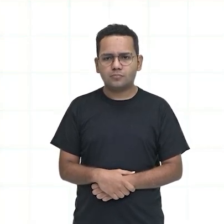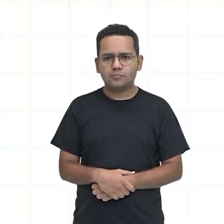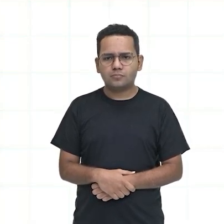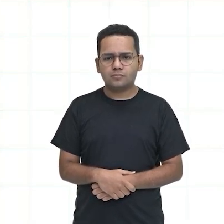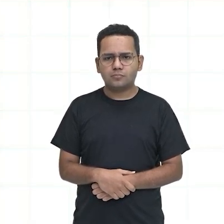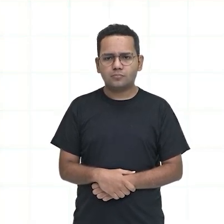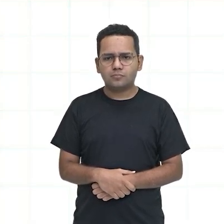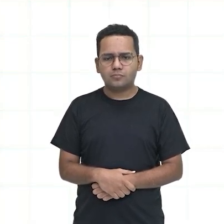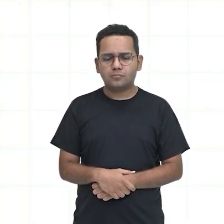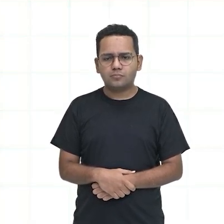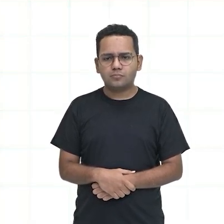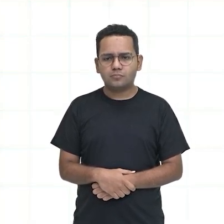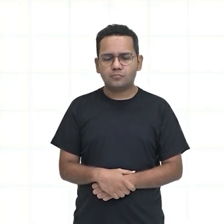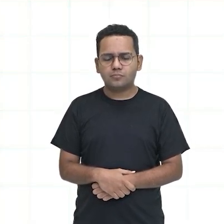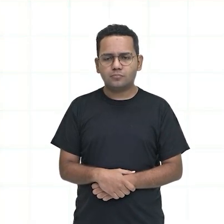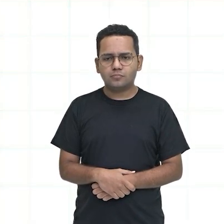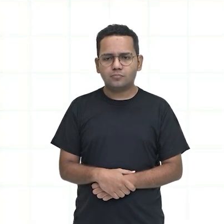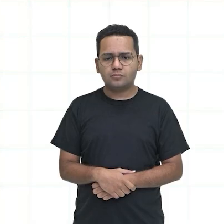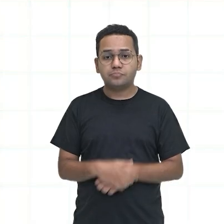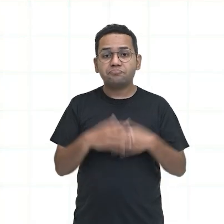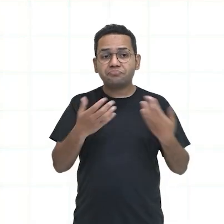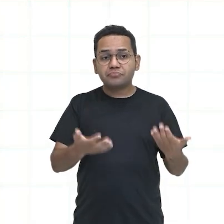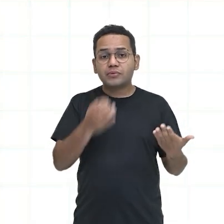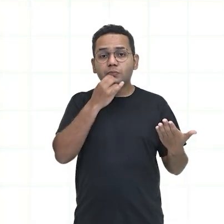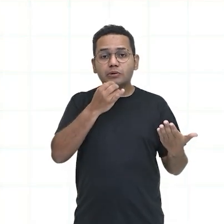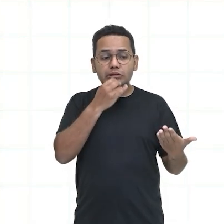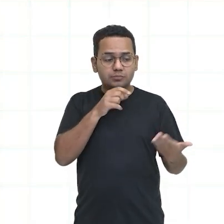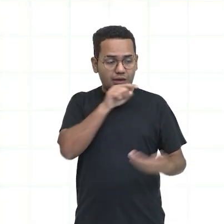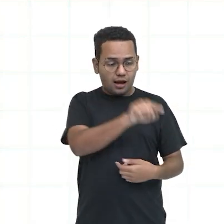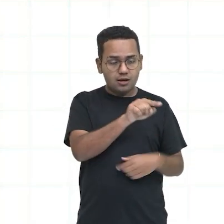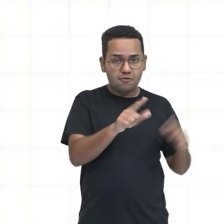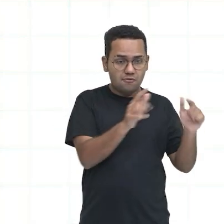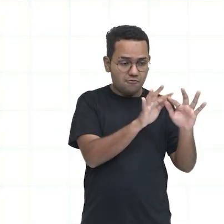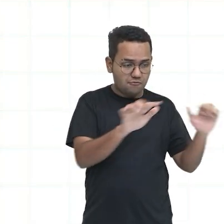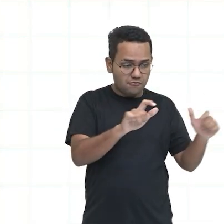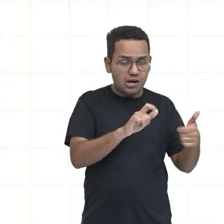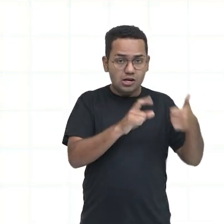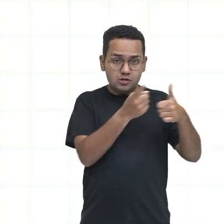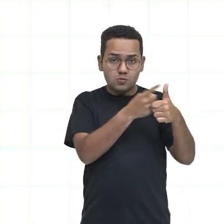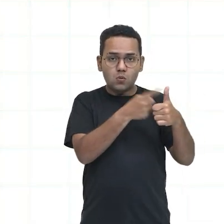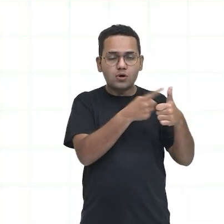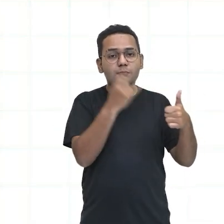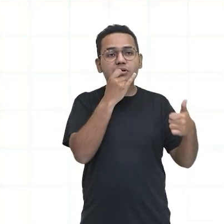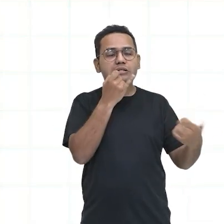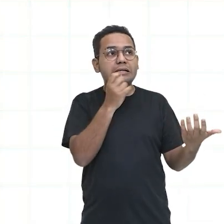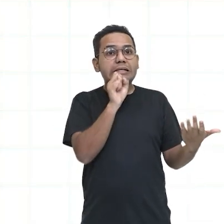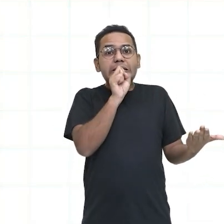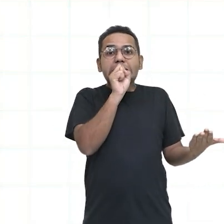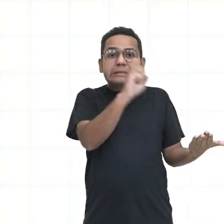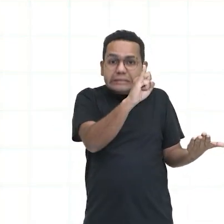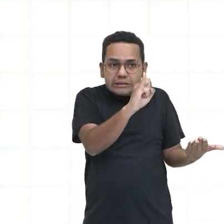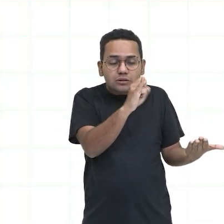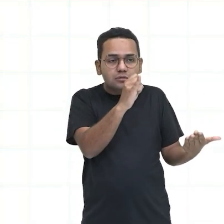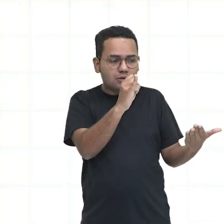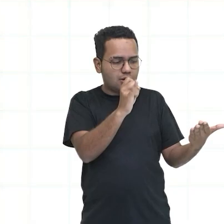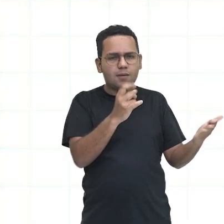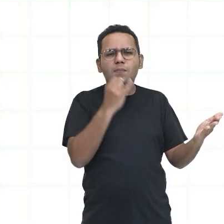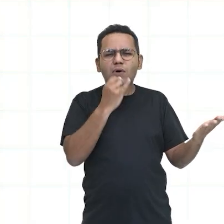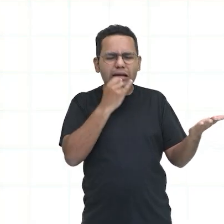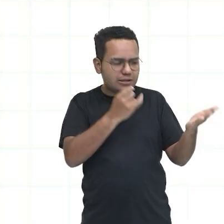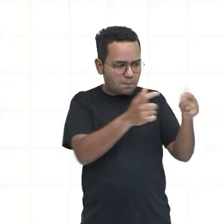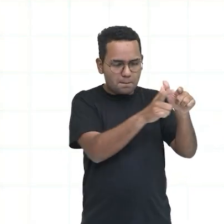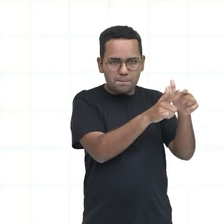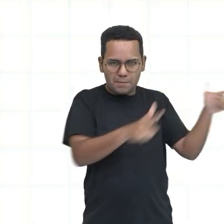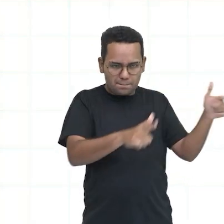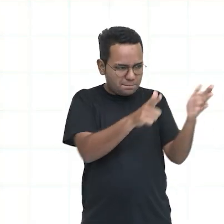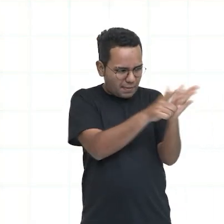E se é difícil a primeira, que é a condicional, a outra então nem se fala, né? Porque ela depende exclusivamente da primeira. If I won the